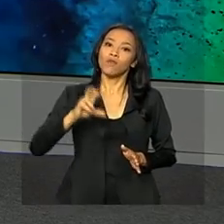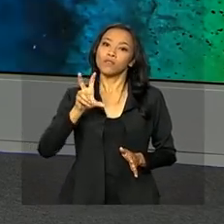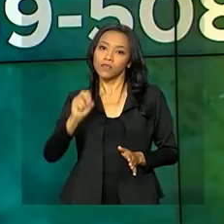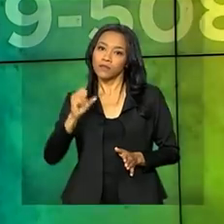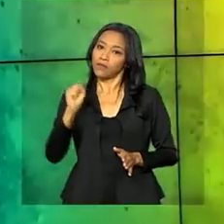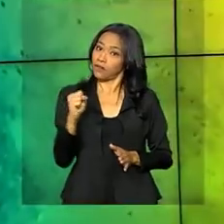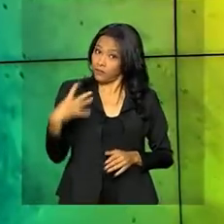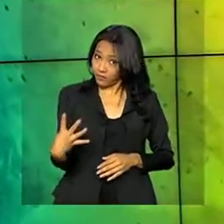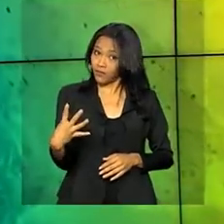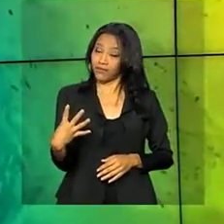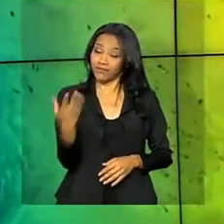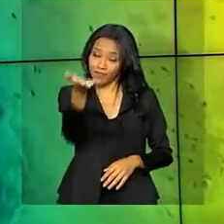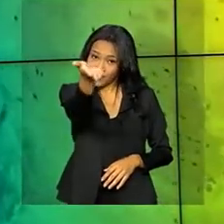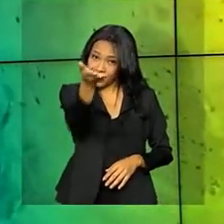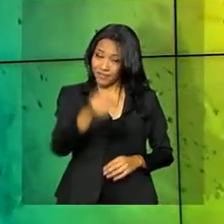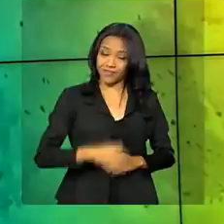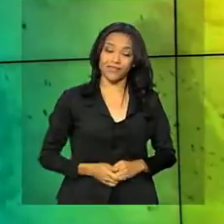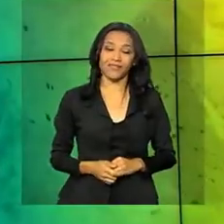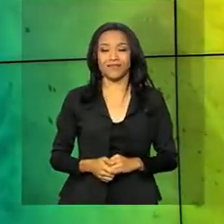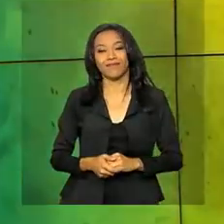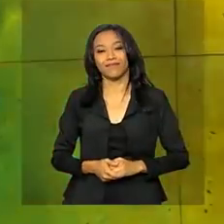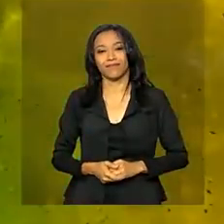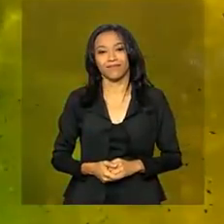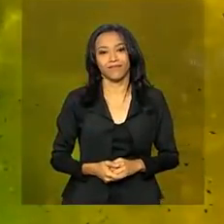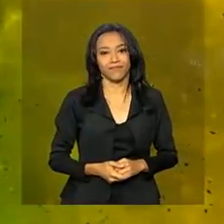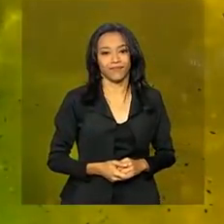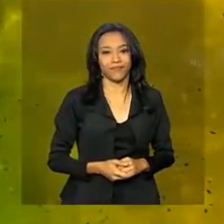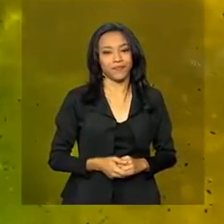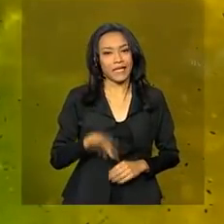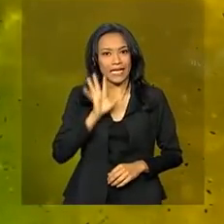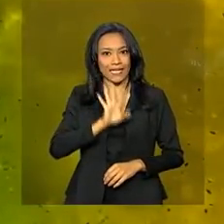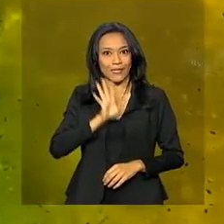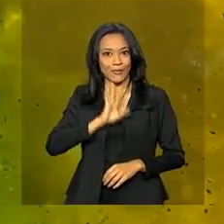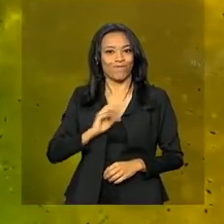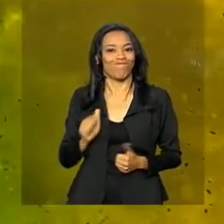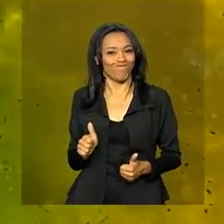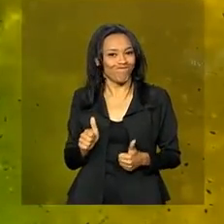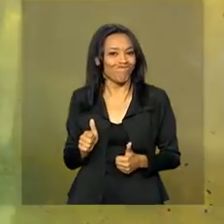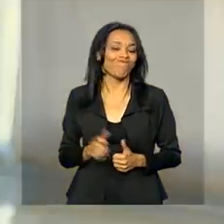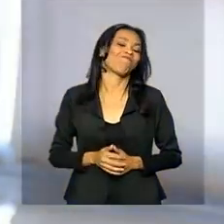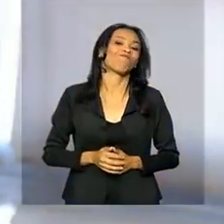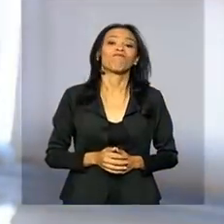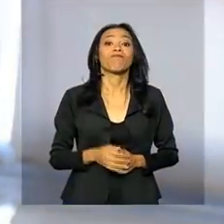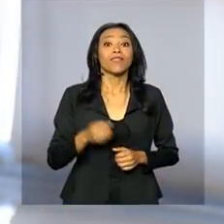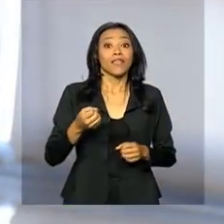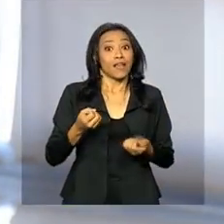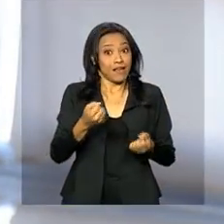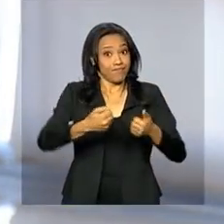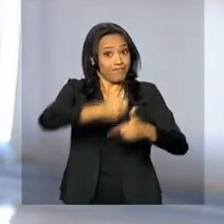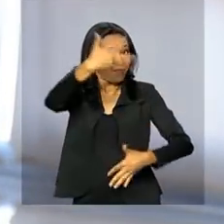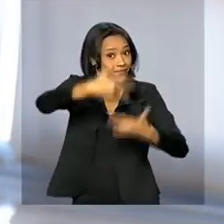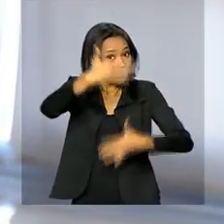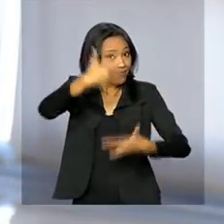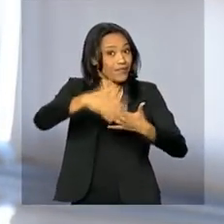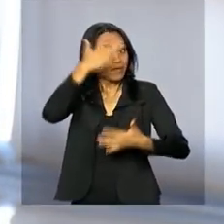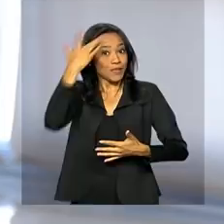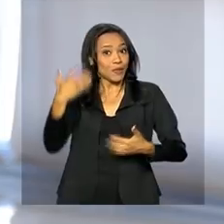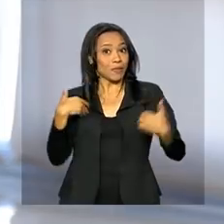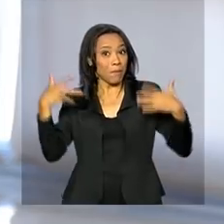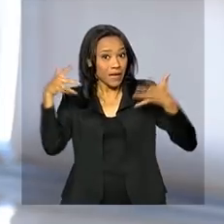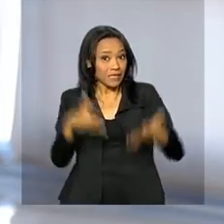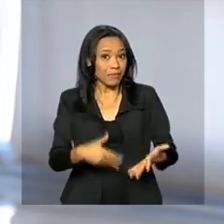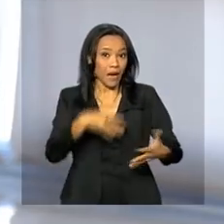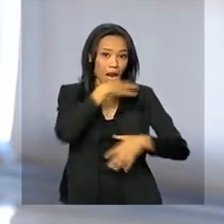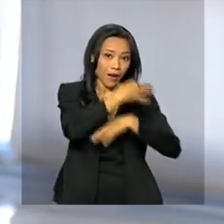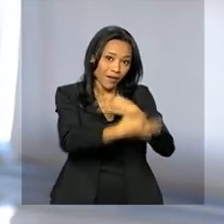61 993 59 5084. É com vocês, Renata, Roberto. Legal, Thaísa. Redes sociais com muita participação, como mostrou a Thaísa